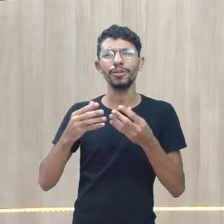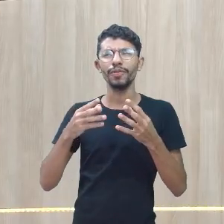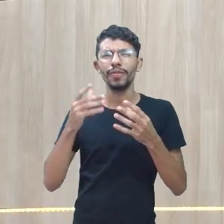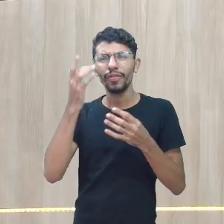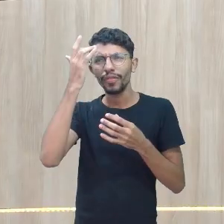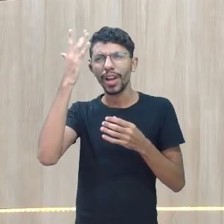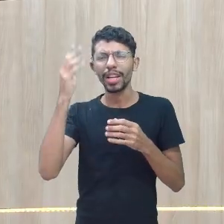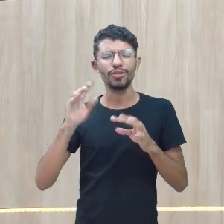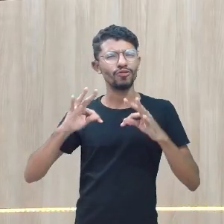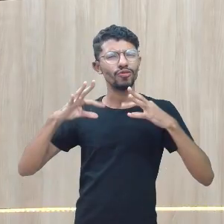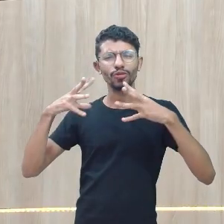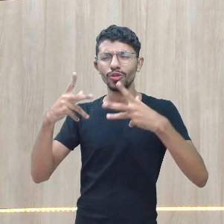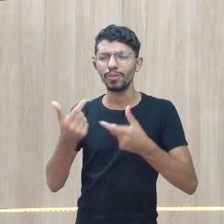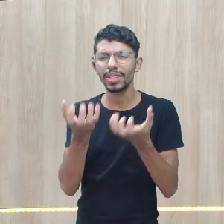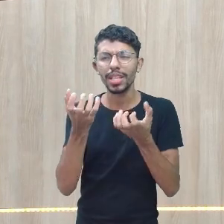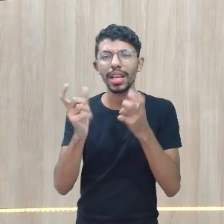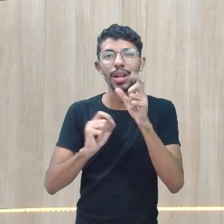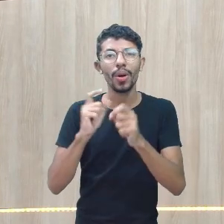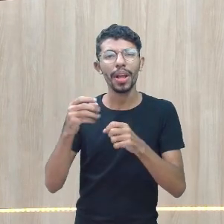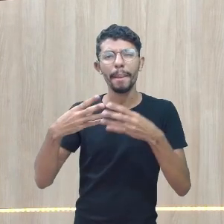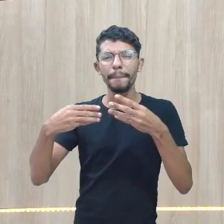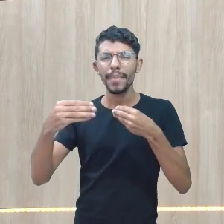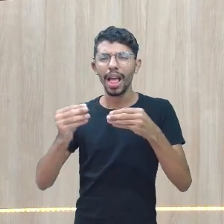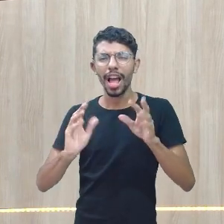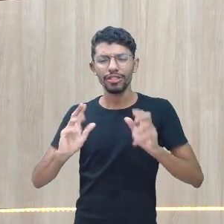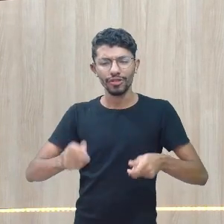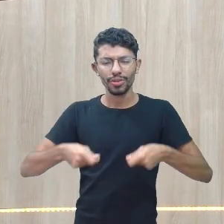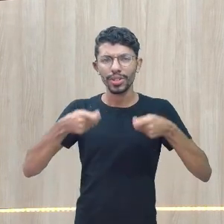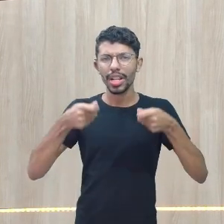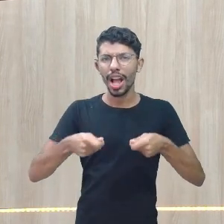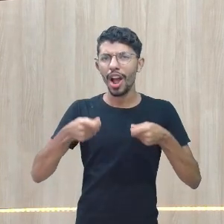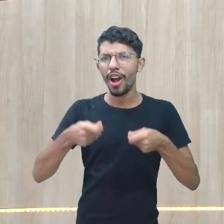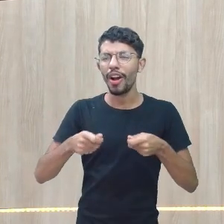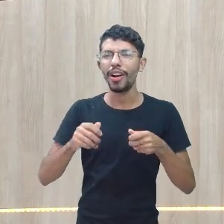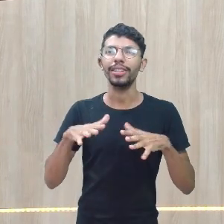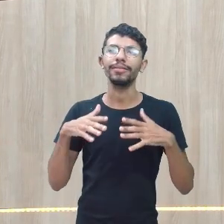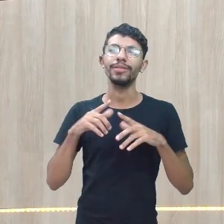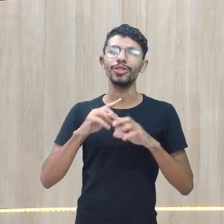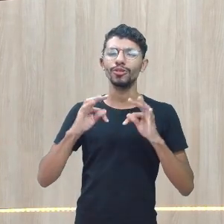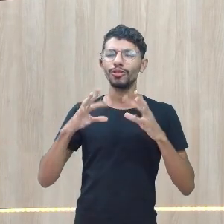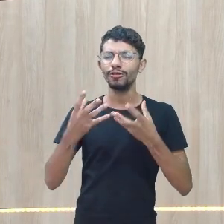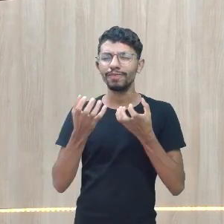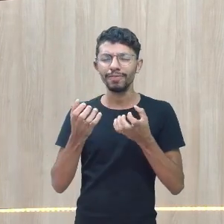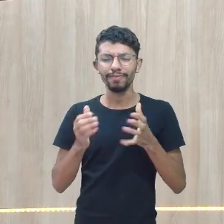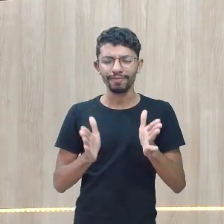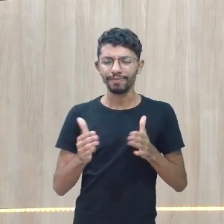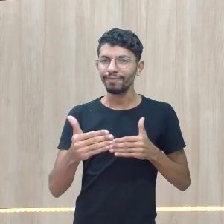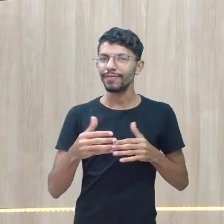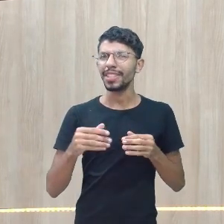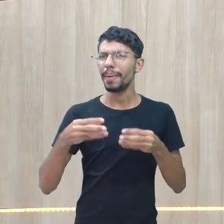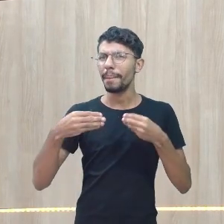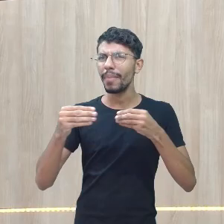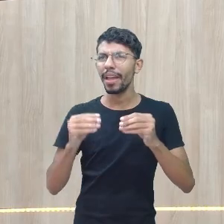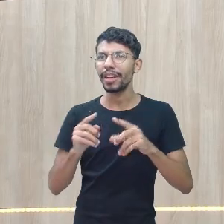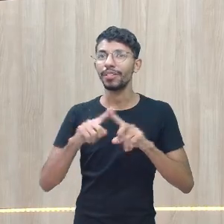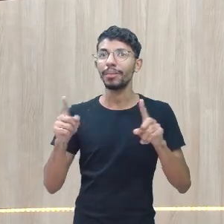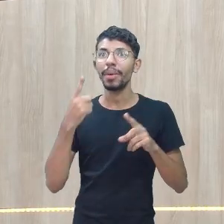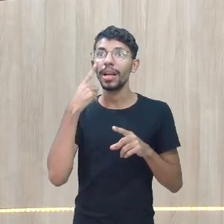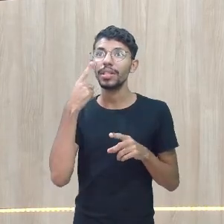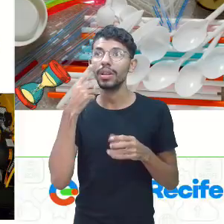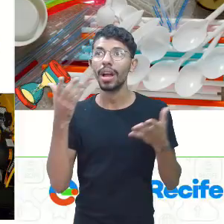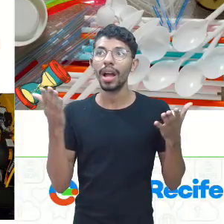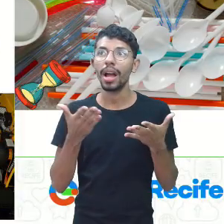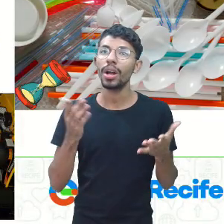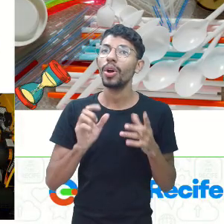queria um plástico, todo mundo queria uma sacola, todo mundo queria recipiente. E agora estão dizendo, os mares,